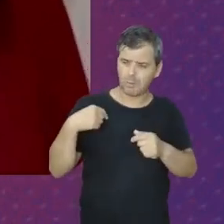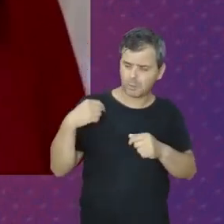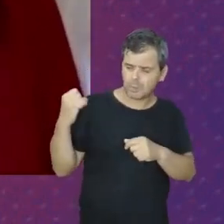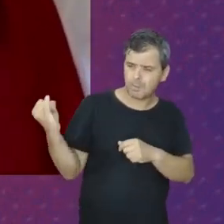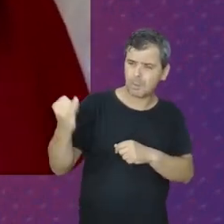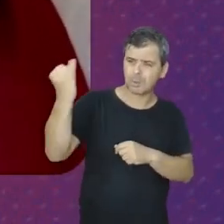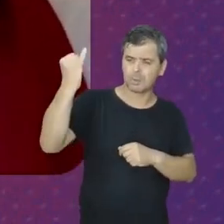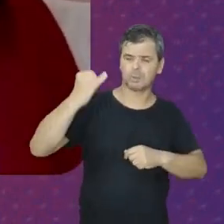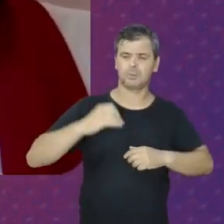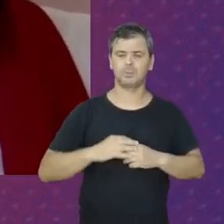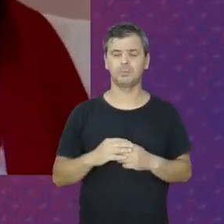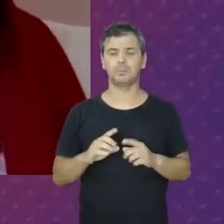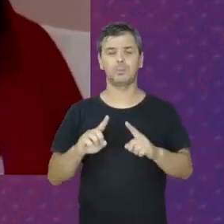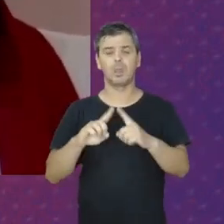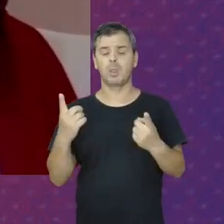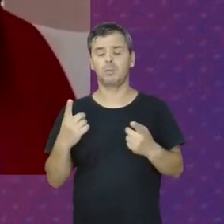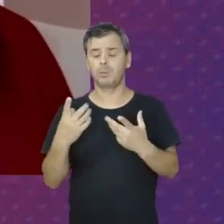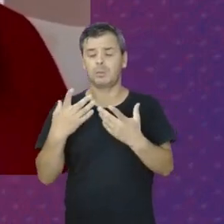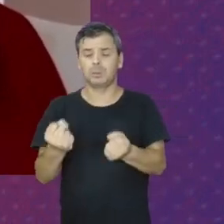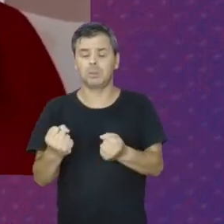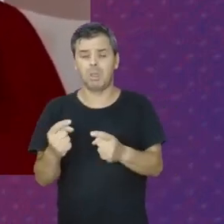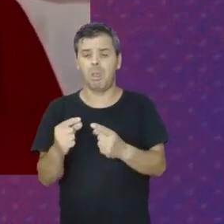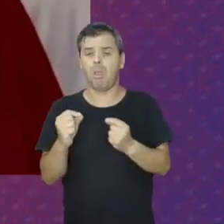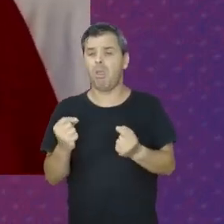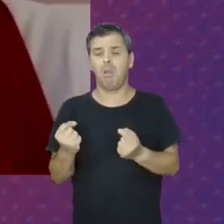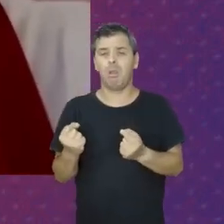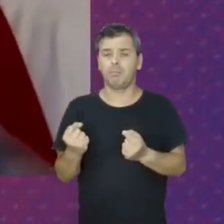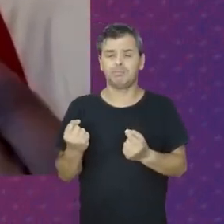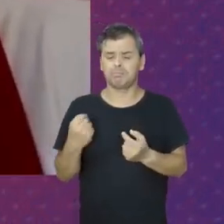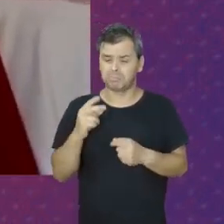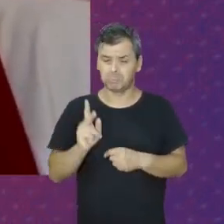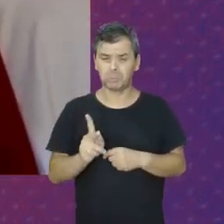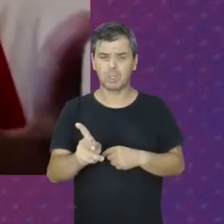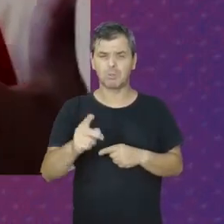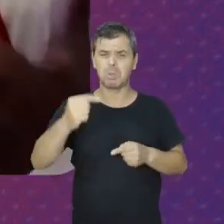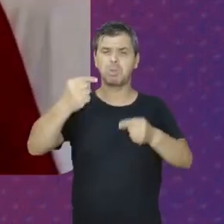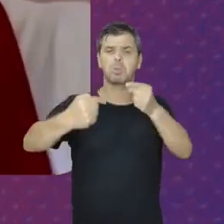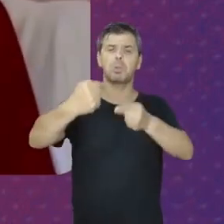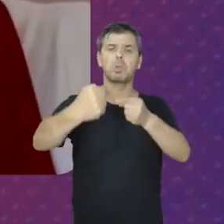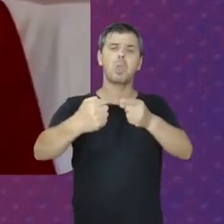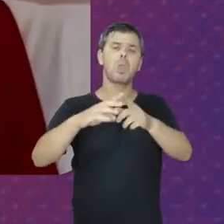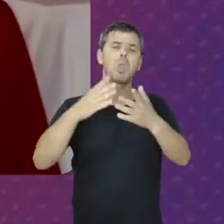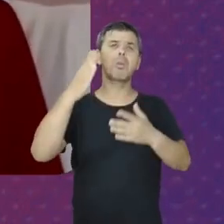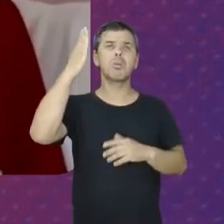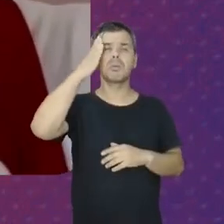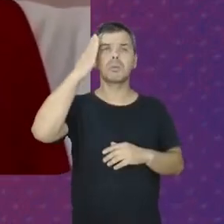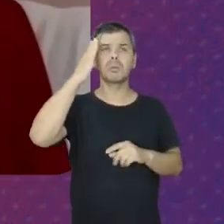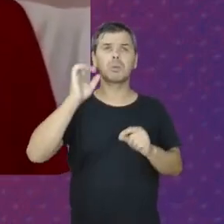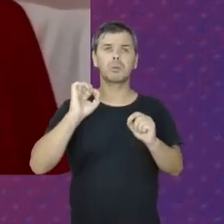importante. Mas nós podemos continuar discutindo